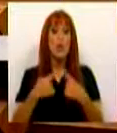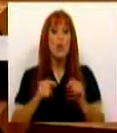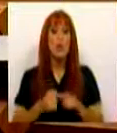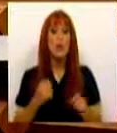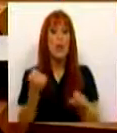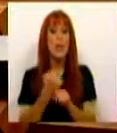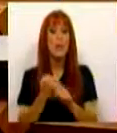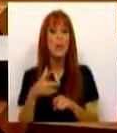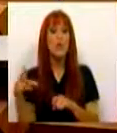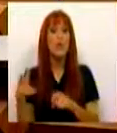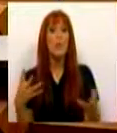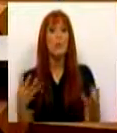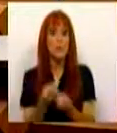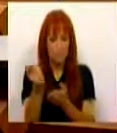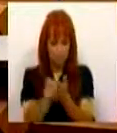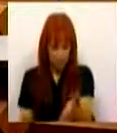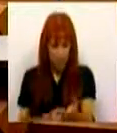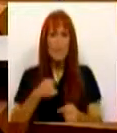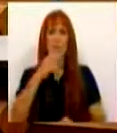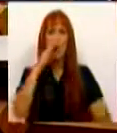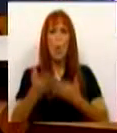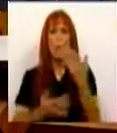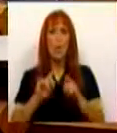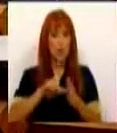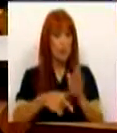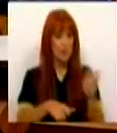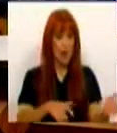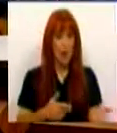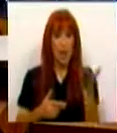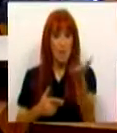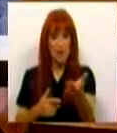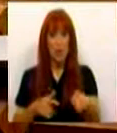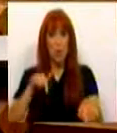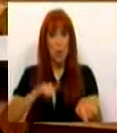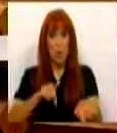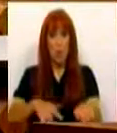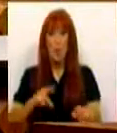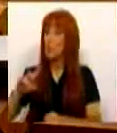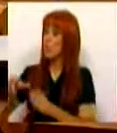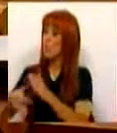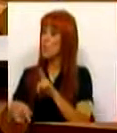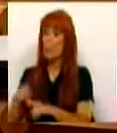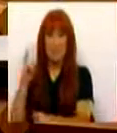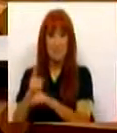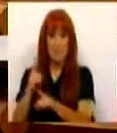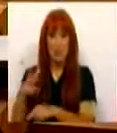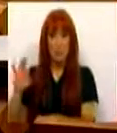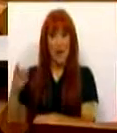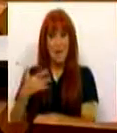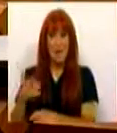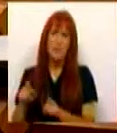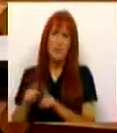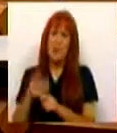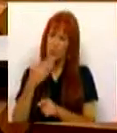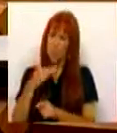com entidades externas. Ora bem, se nós compararmos este projeto apresentado aqui e discutido hoje com o projeto que o mesmo PSD, mas o